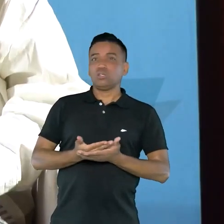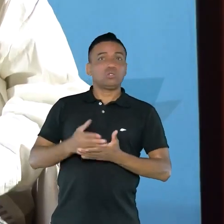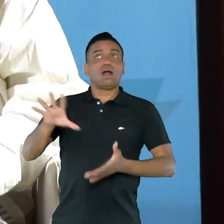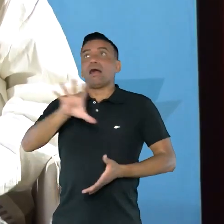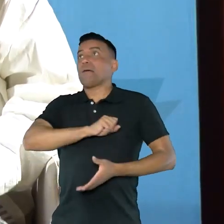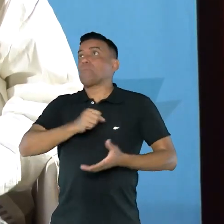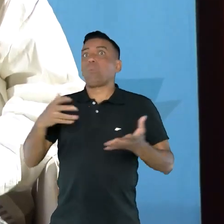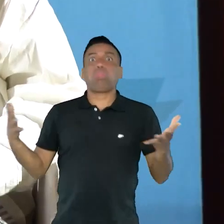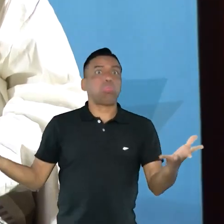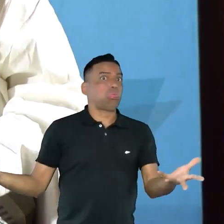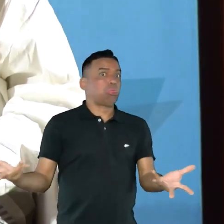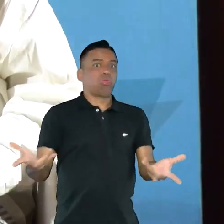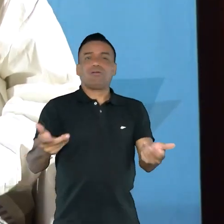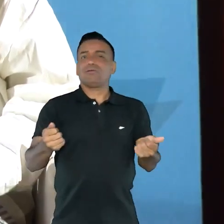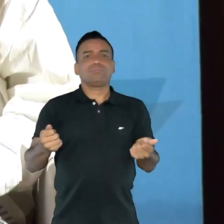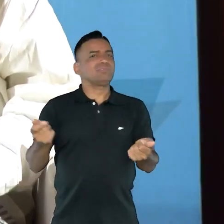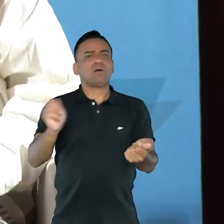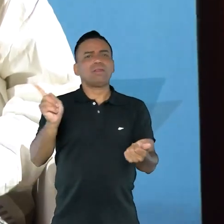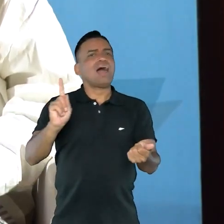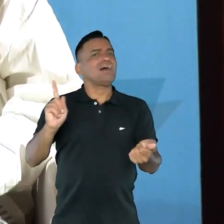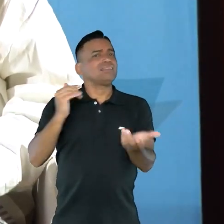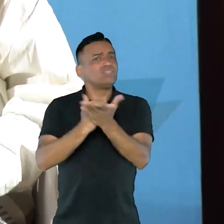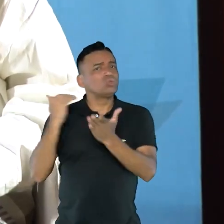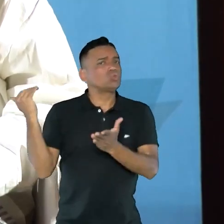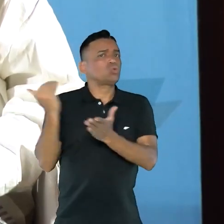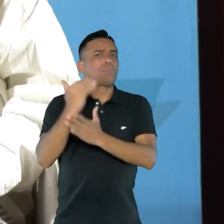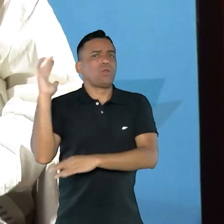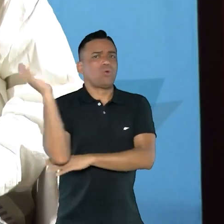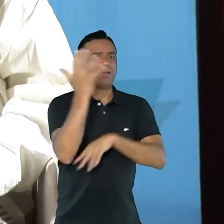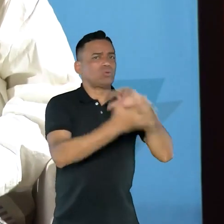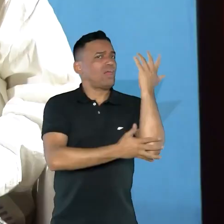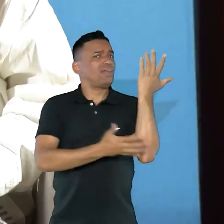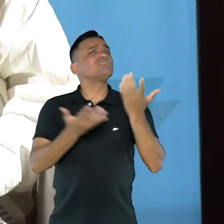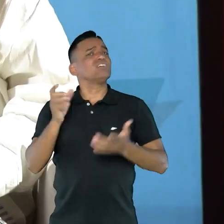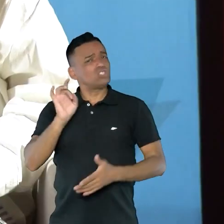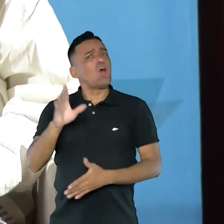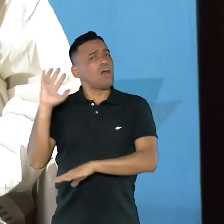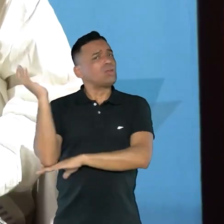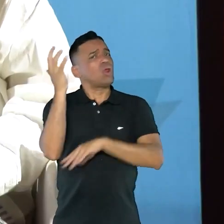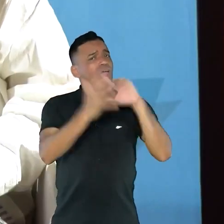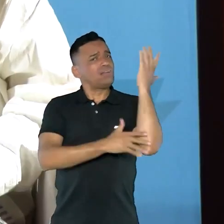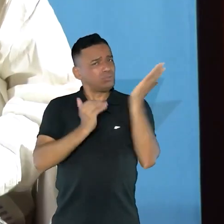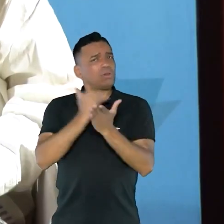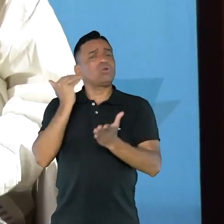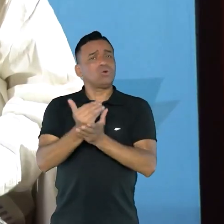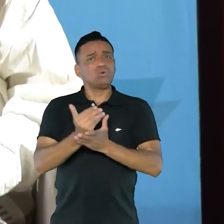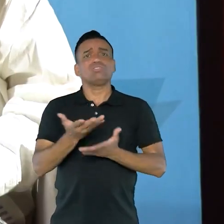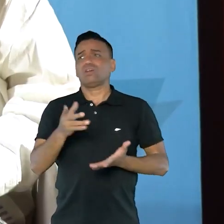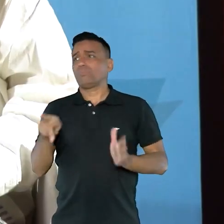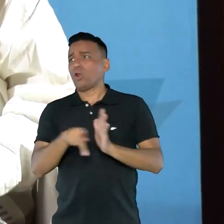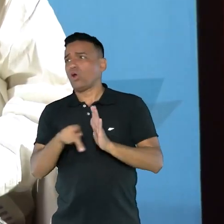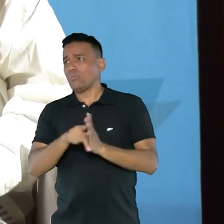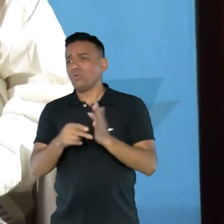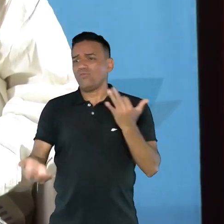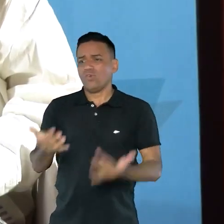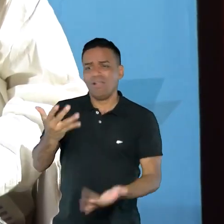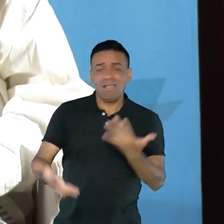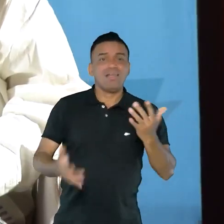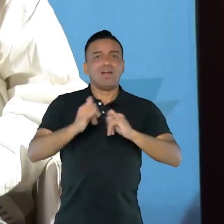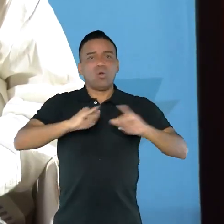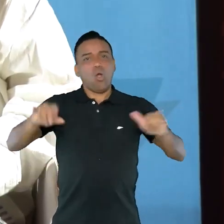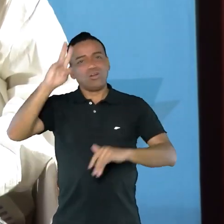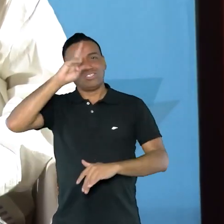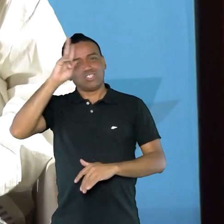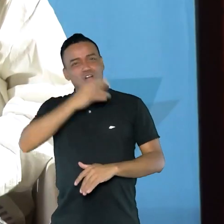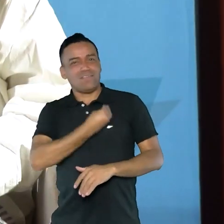nada superior à natureza. Em volta da fogueira, eu escuto, conto e vivo nossas histórias.